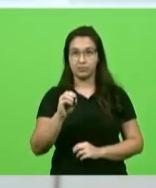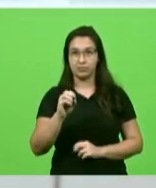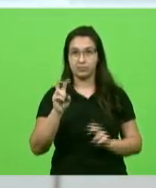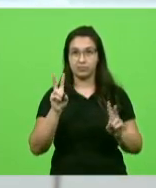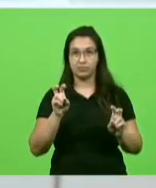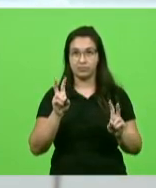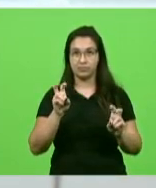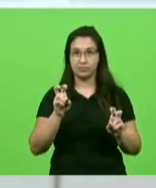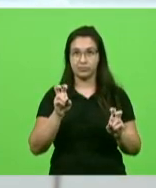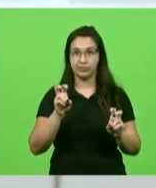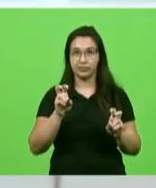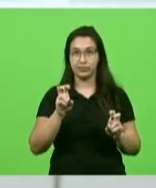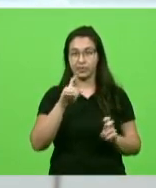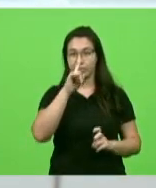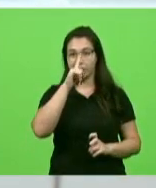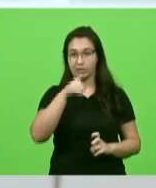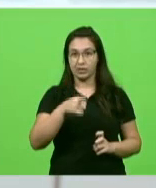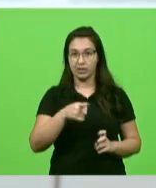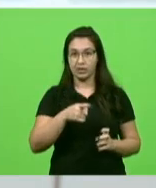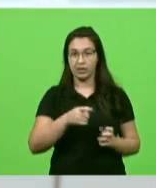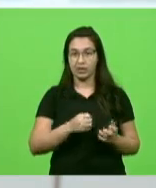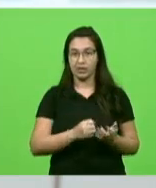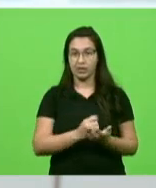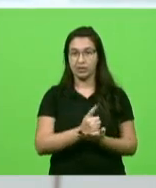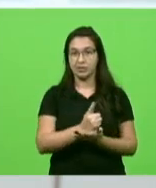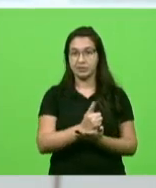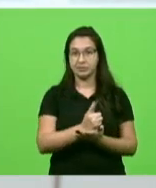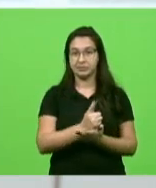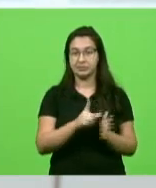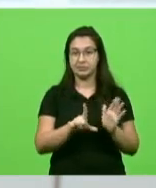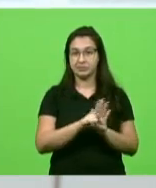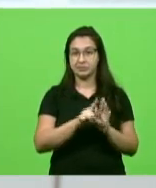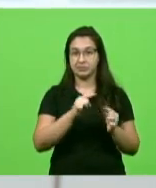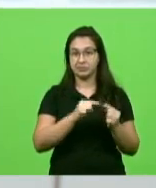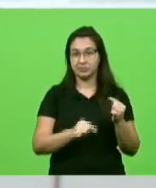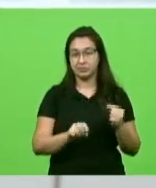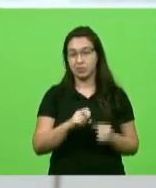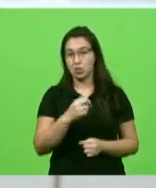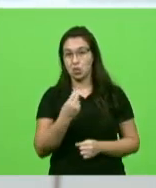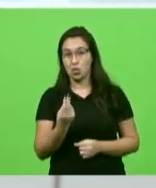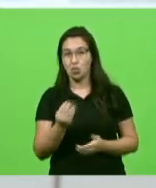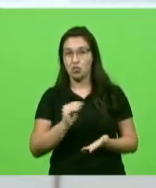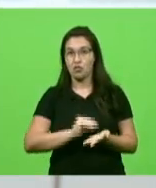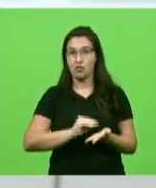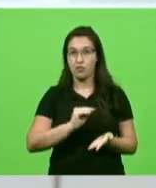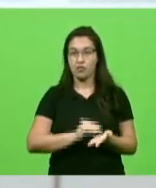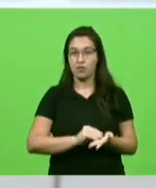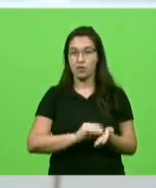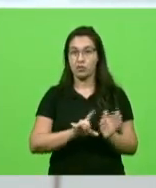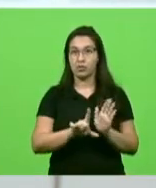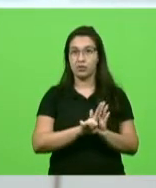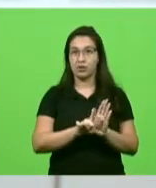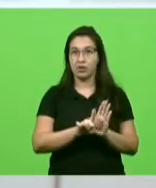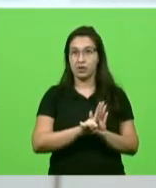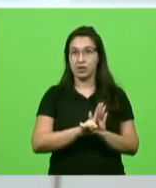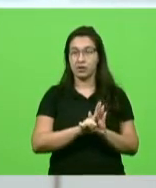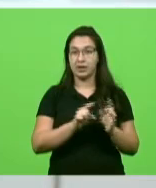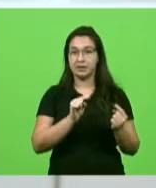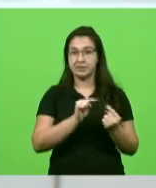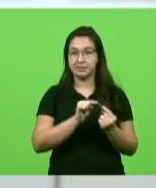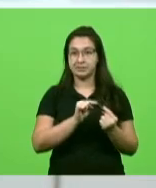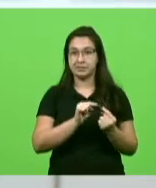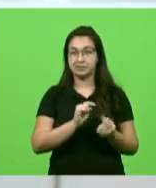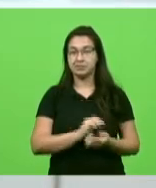"ordenar despesas não autorizadas por lei ou sem observância das prescrições legais relativas das